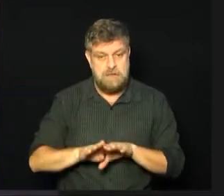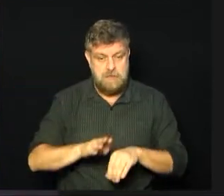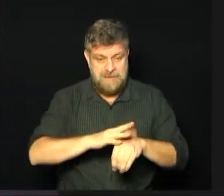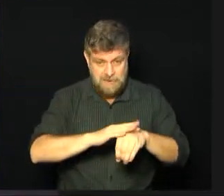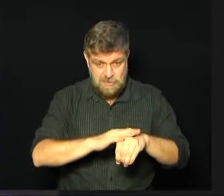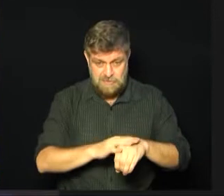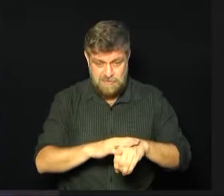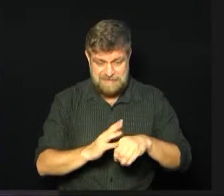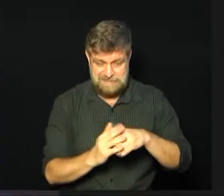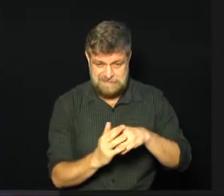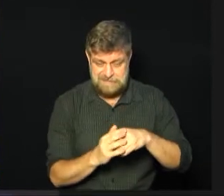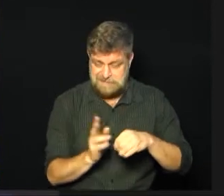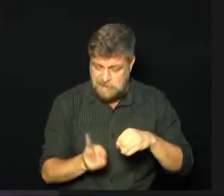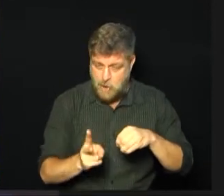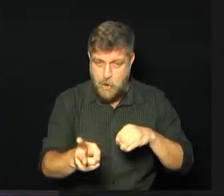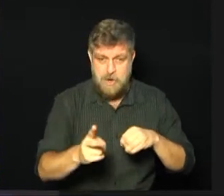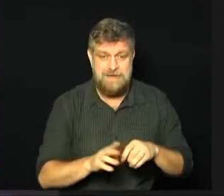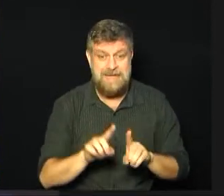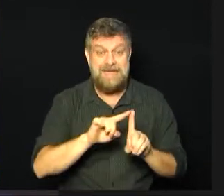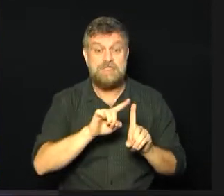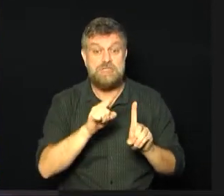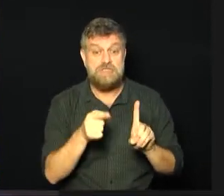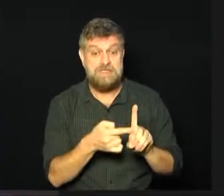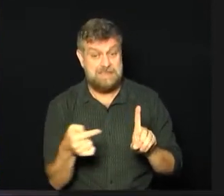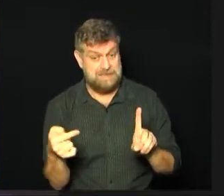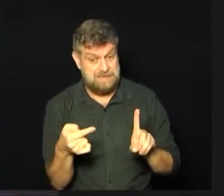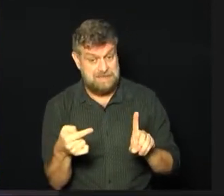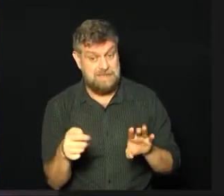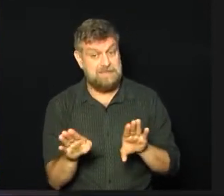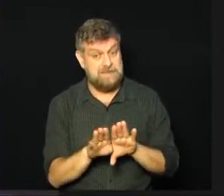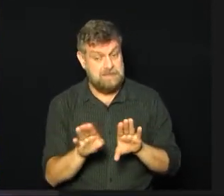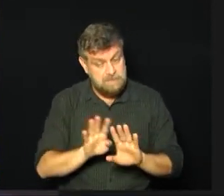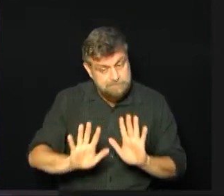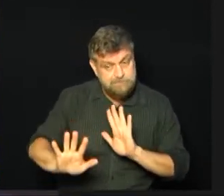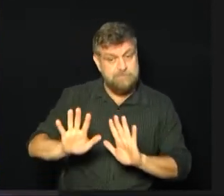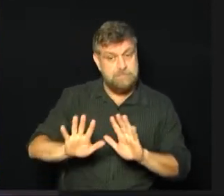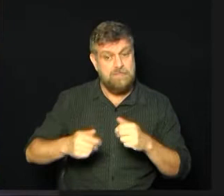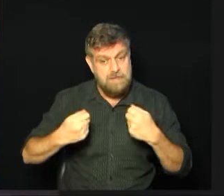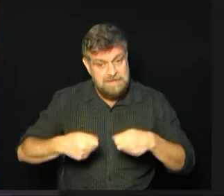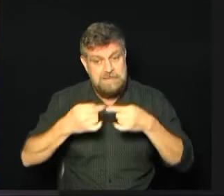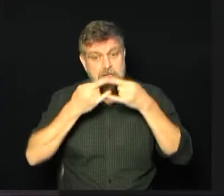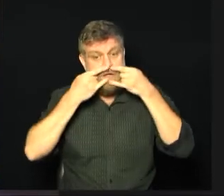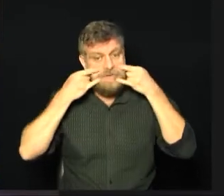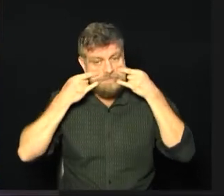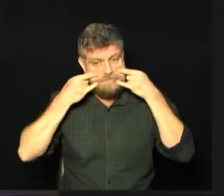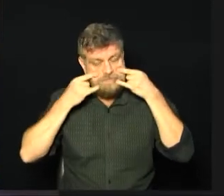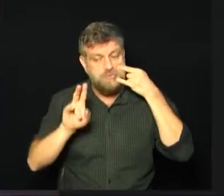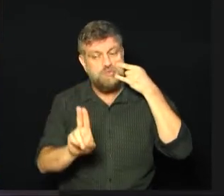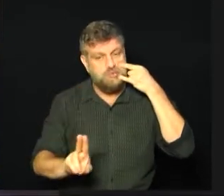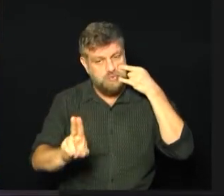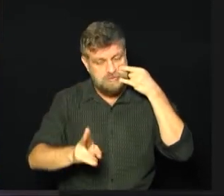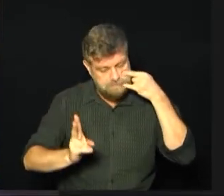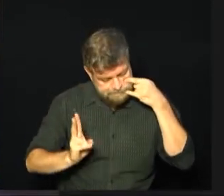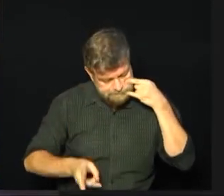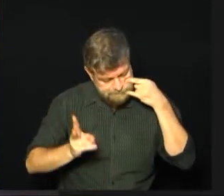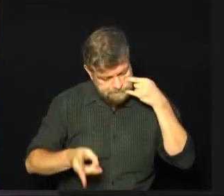mais vulneráveis a infecções graves, gestantes, por exemplo, eu acho que deveriam permanecer com o uso das